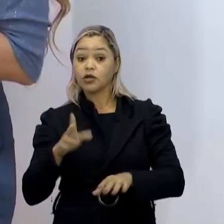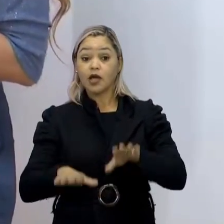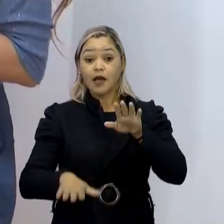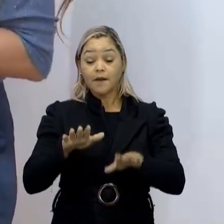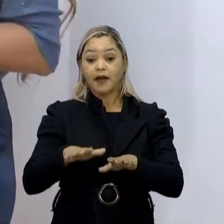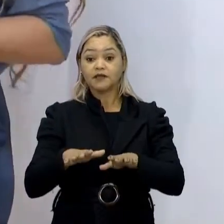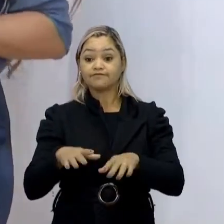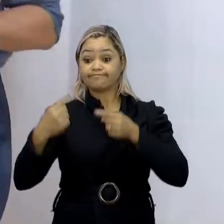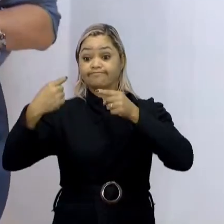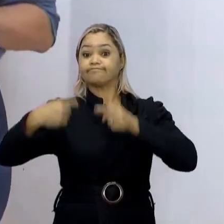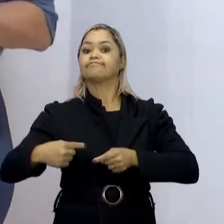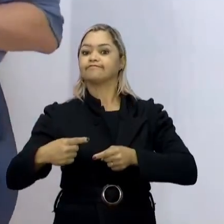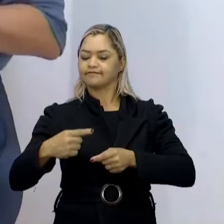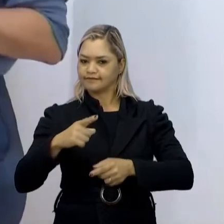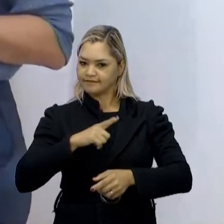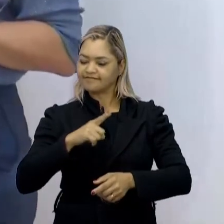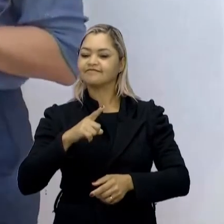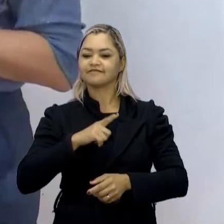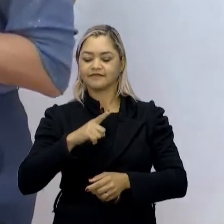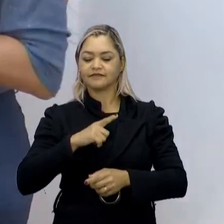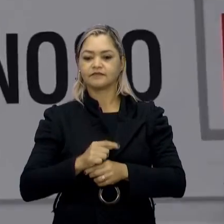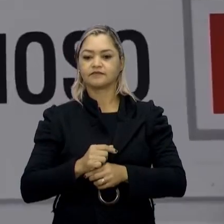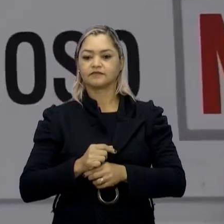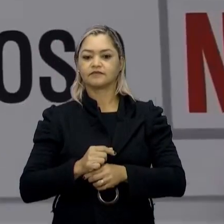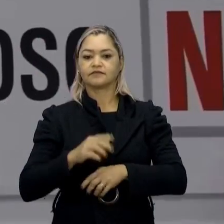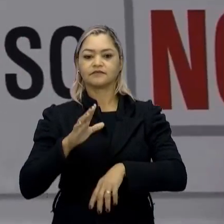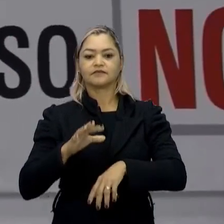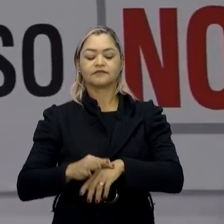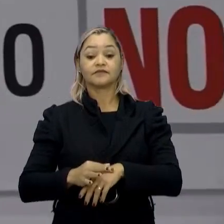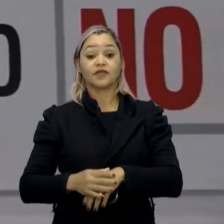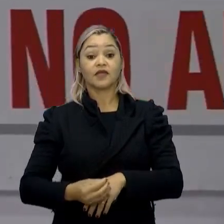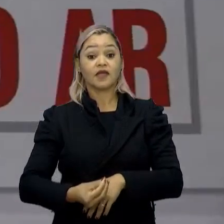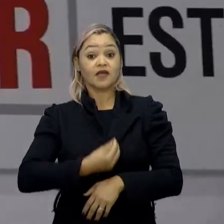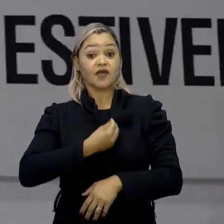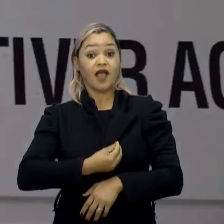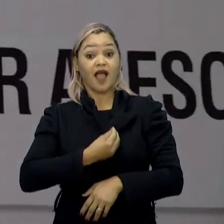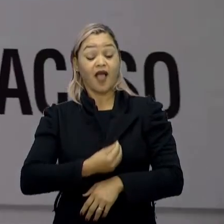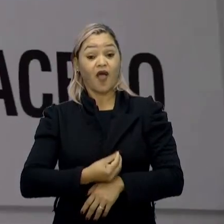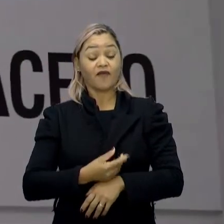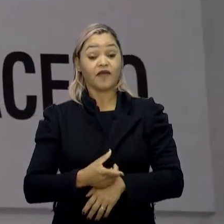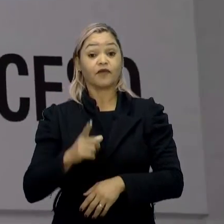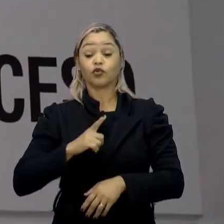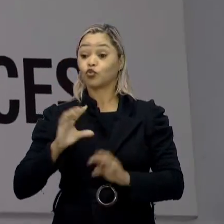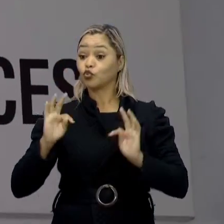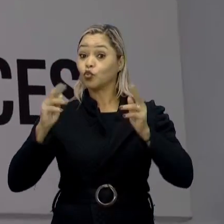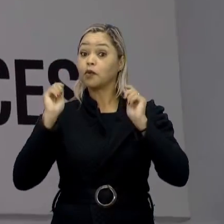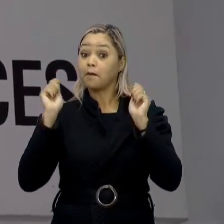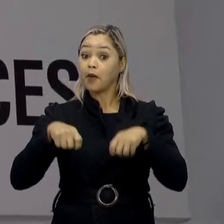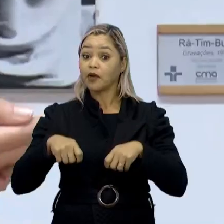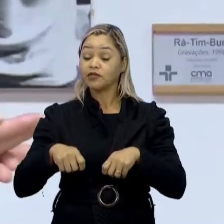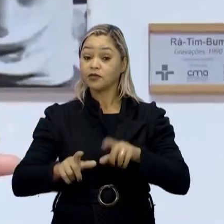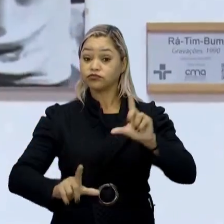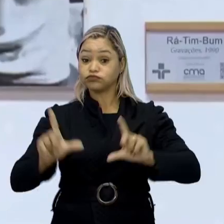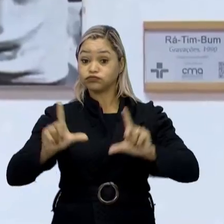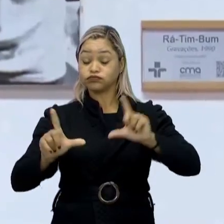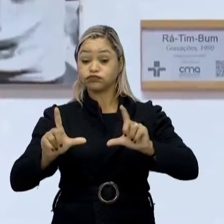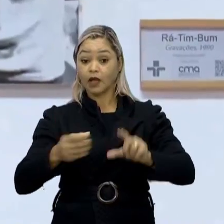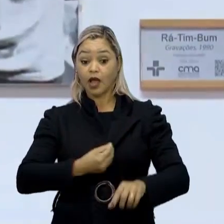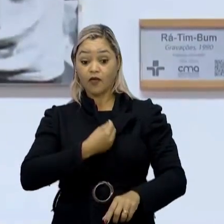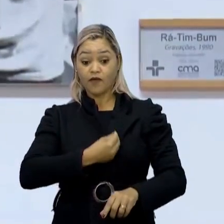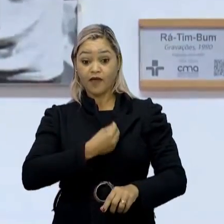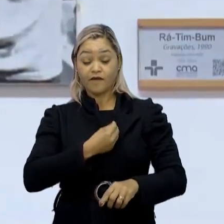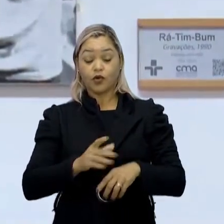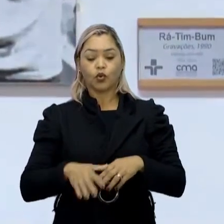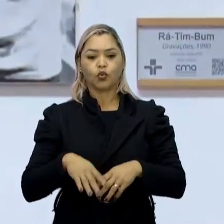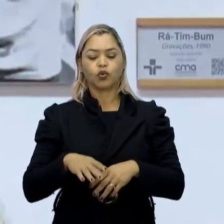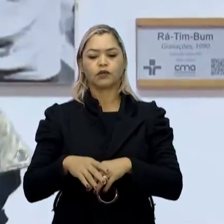tem desafios. Por quê? Programa ao vivo. Então, no programa ao vivo, tudo pode acontecer. Às vezes, tudo que a gente colocou no roteiro,